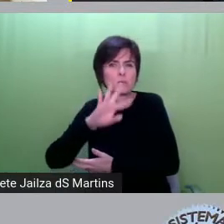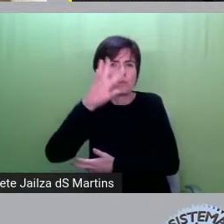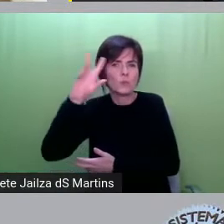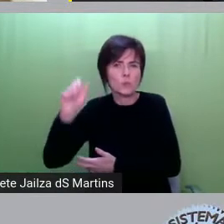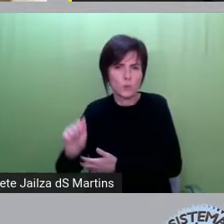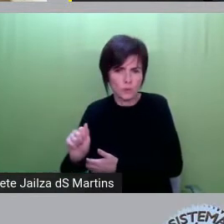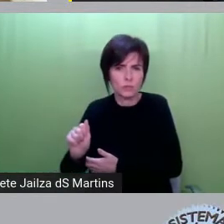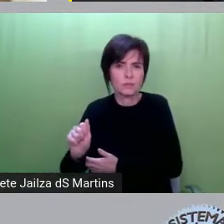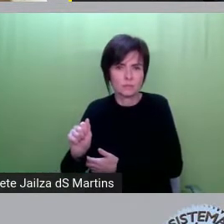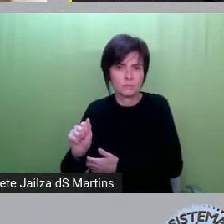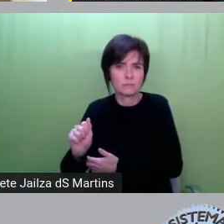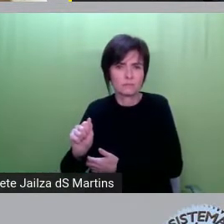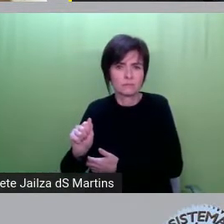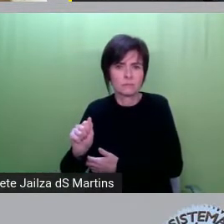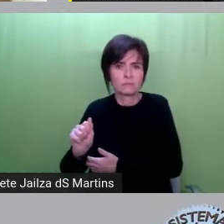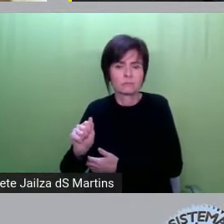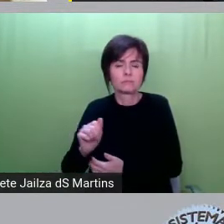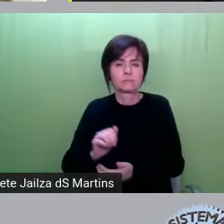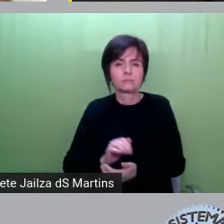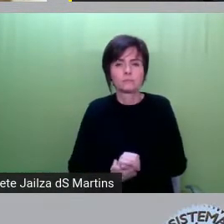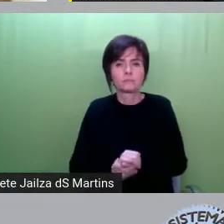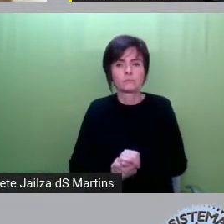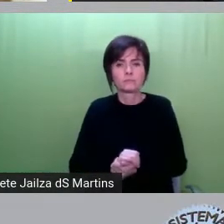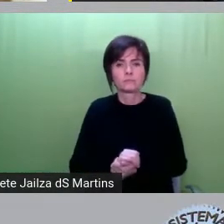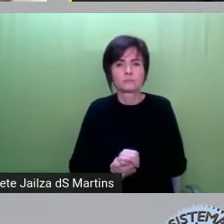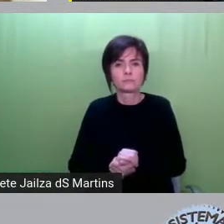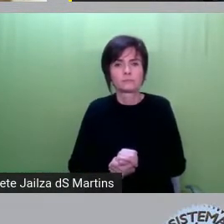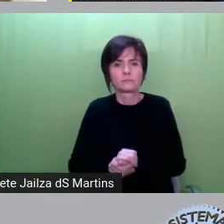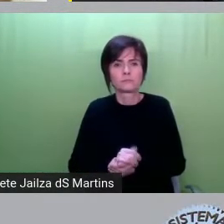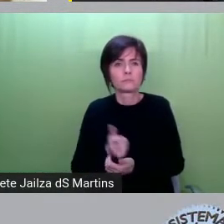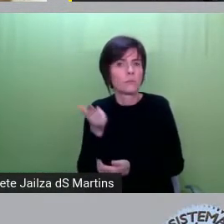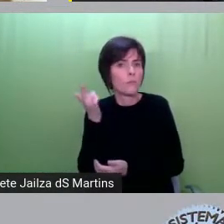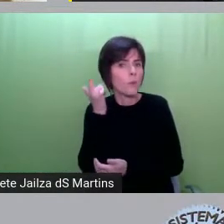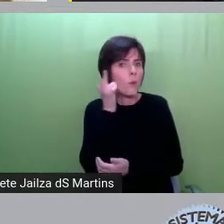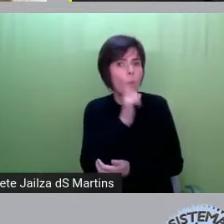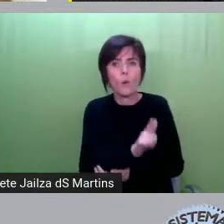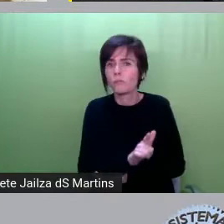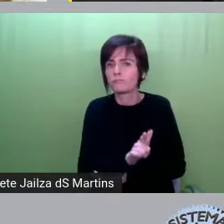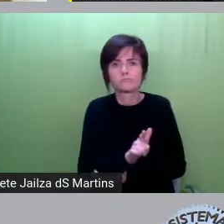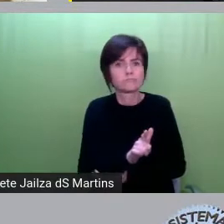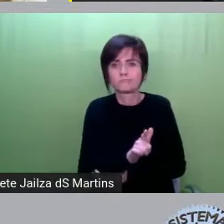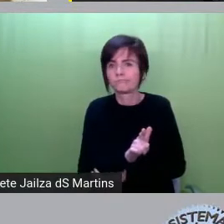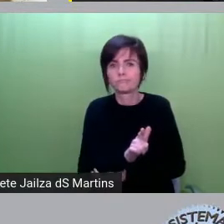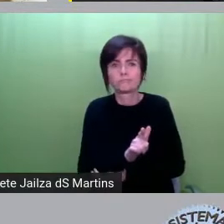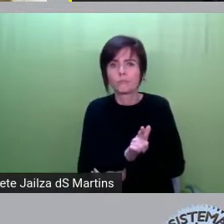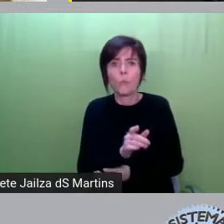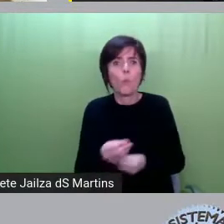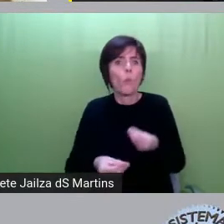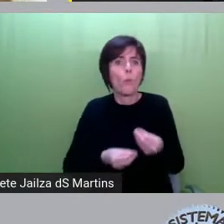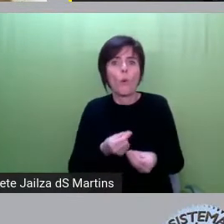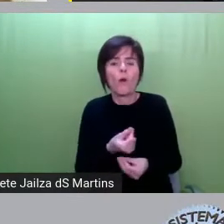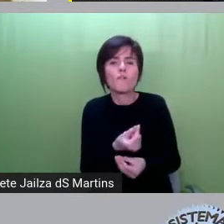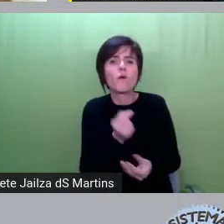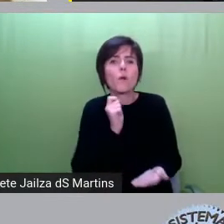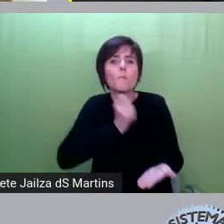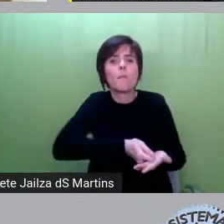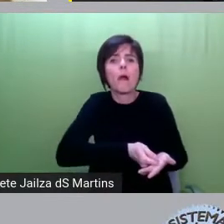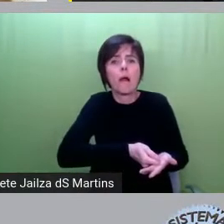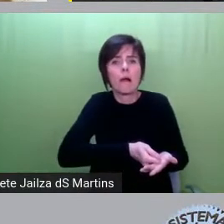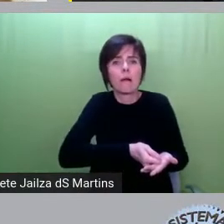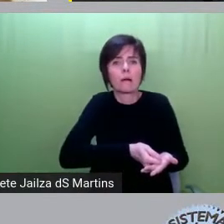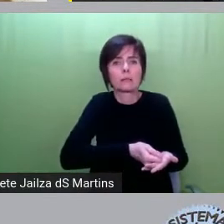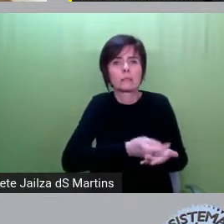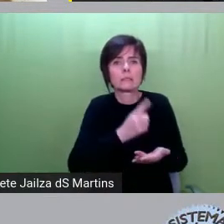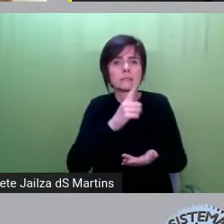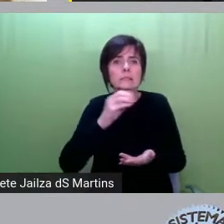um valor nocional, não consegui descobrir quanto é que as pessoas pagam por um contrato de 100